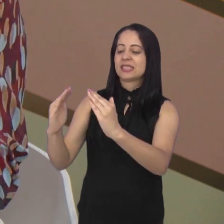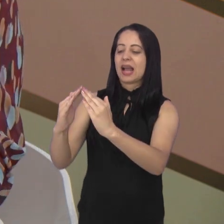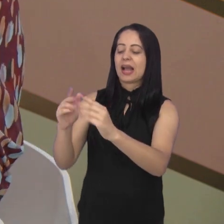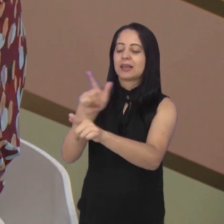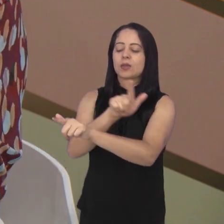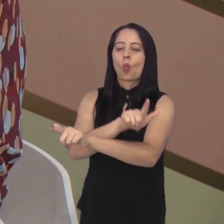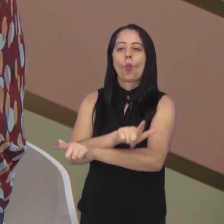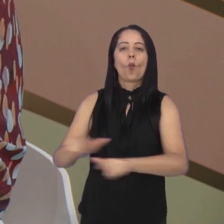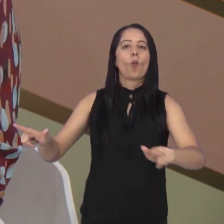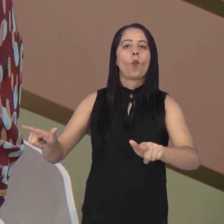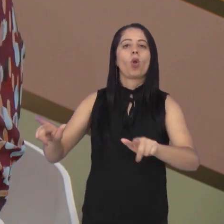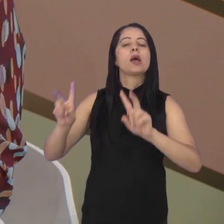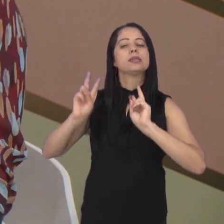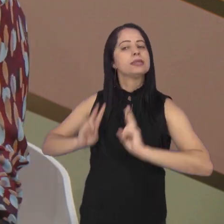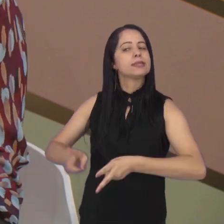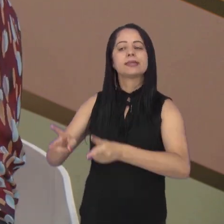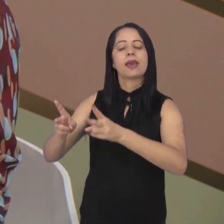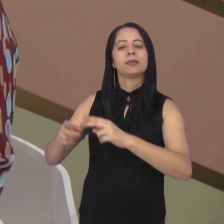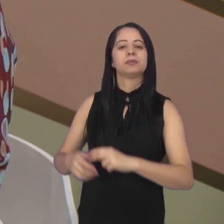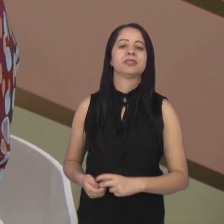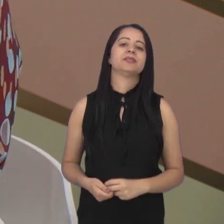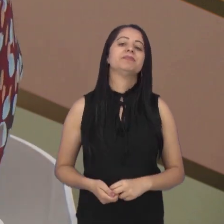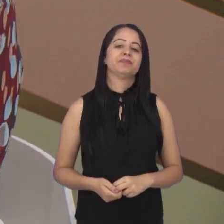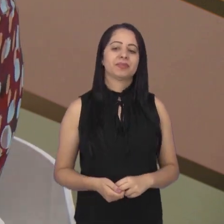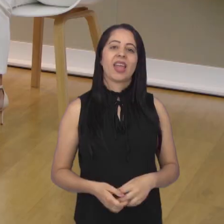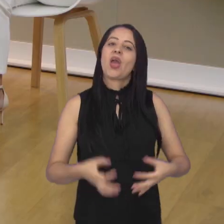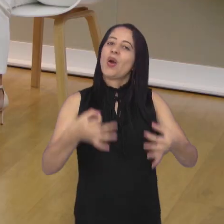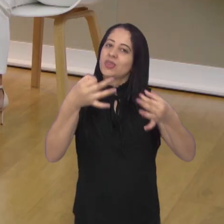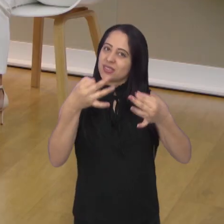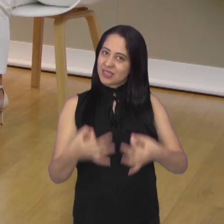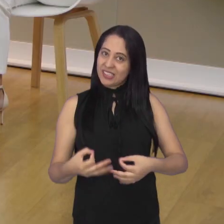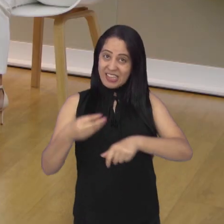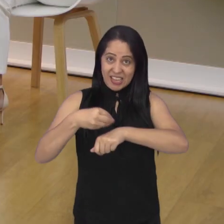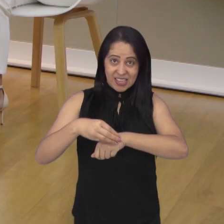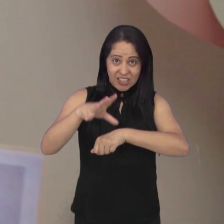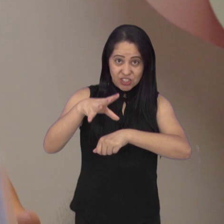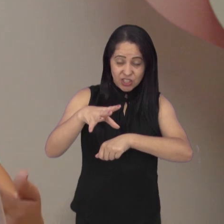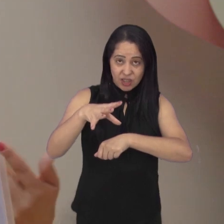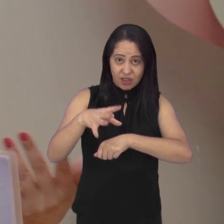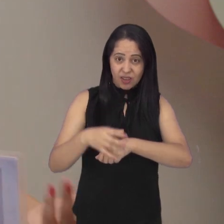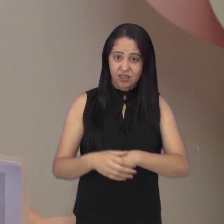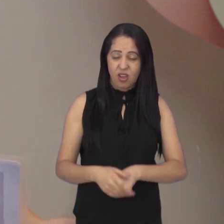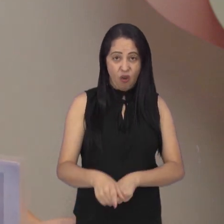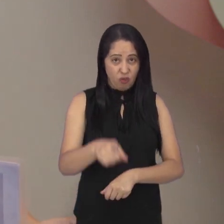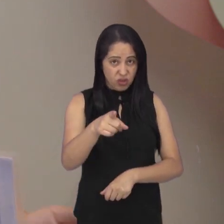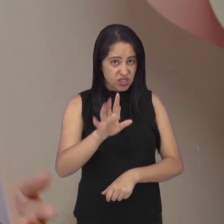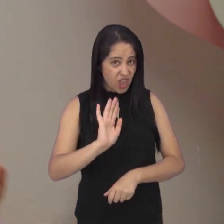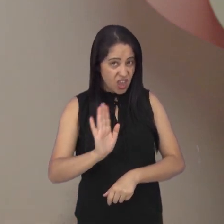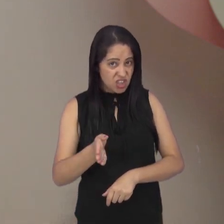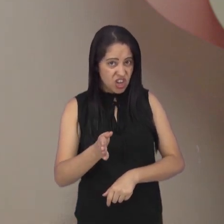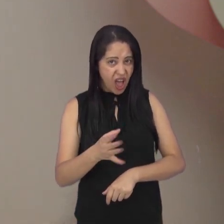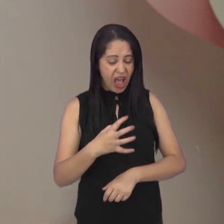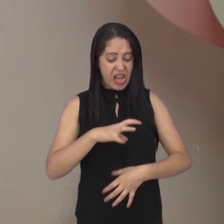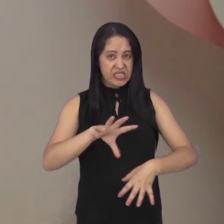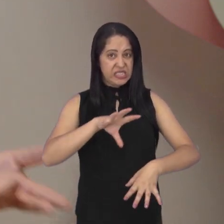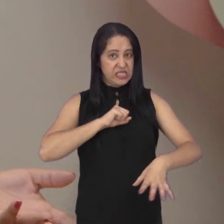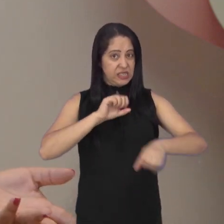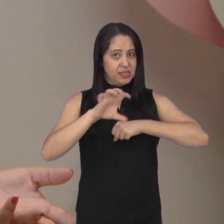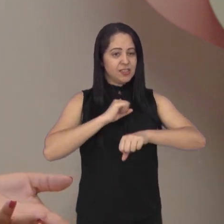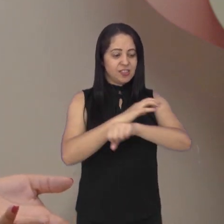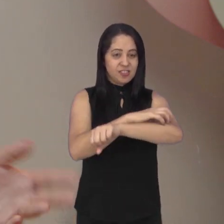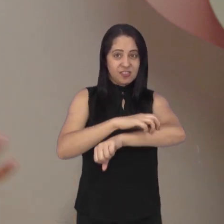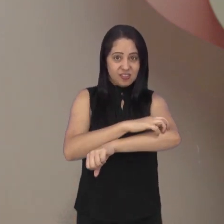Então, limpo. É alérgico, tem que estar o mais limpo possível. Ótimo. Bom, eu tenho certeza que com essas dicas, se você tem um